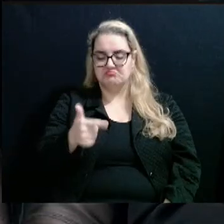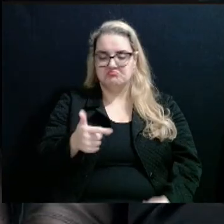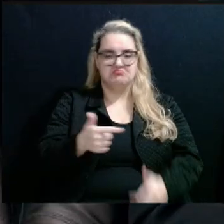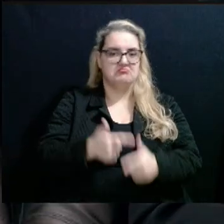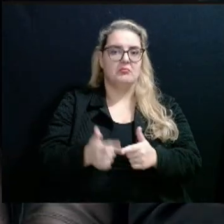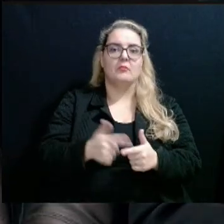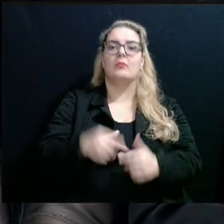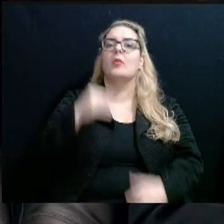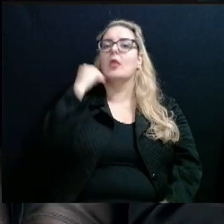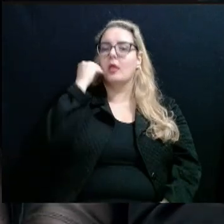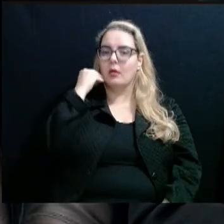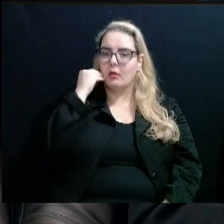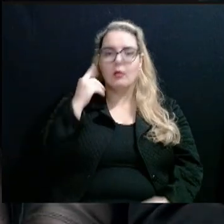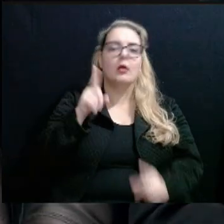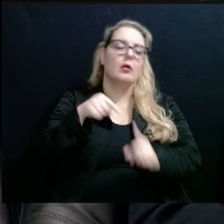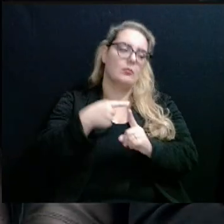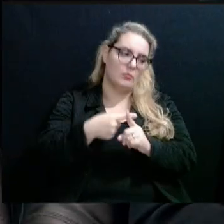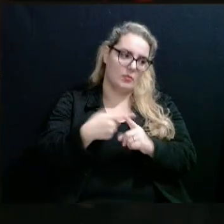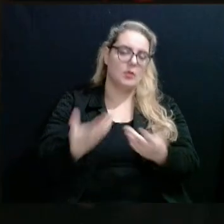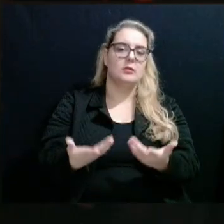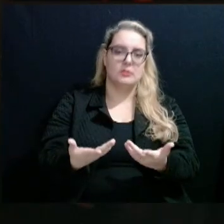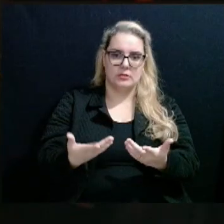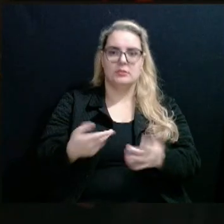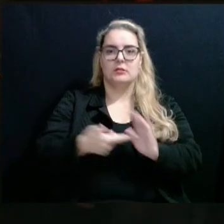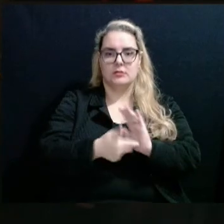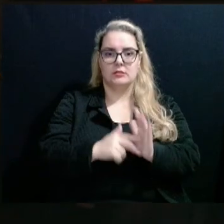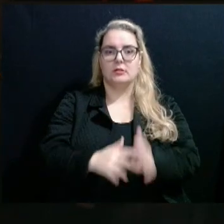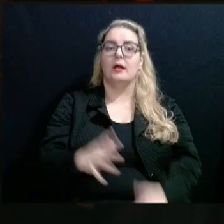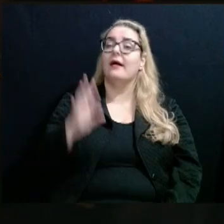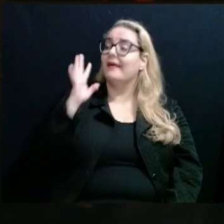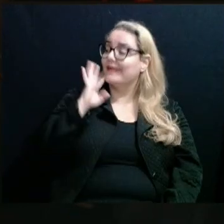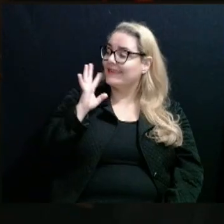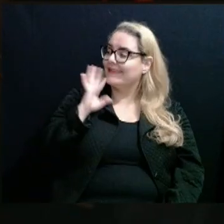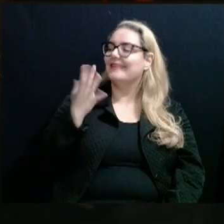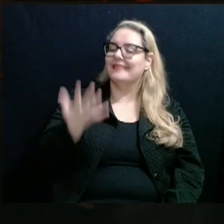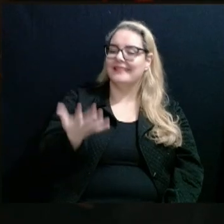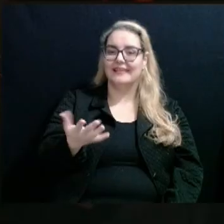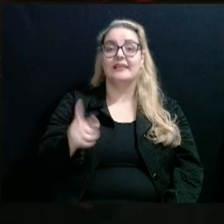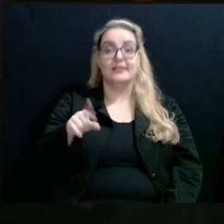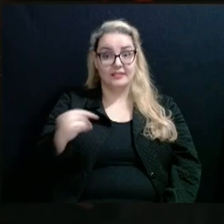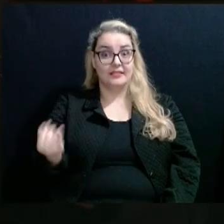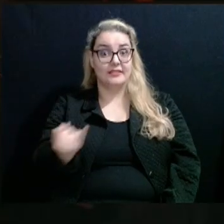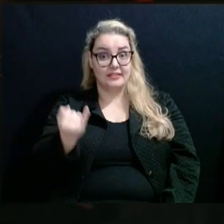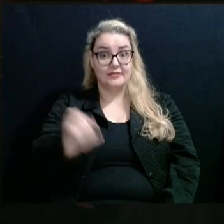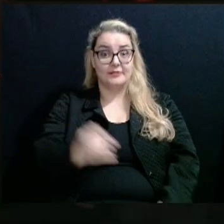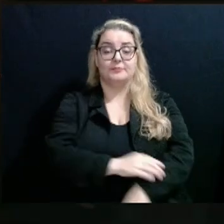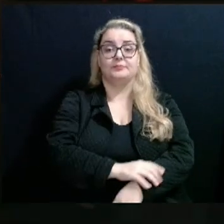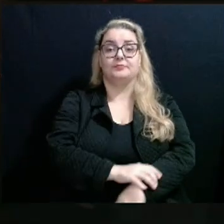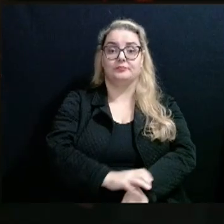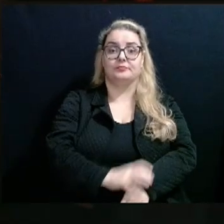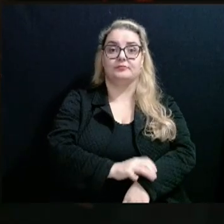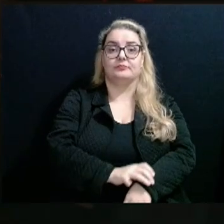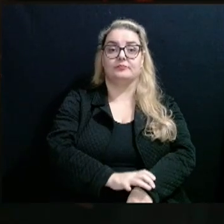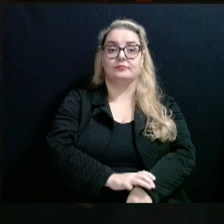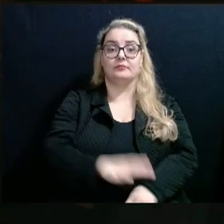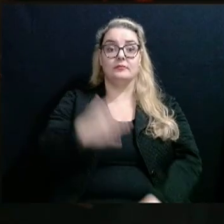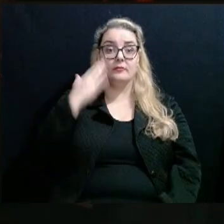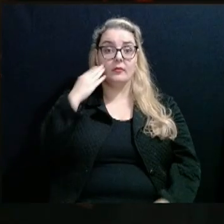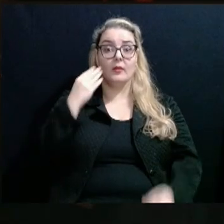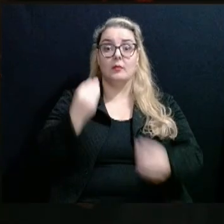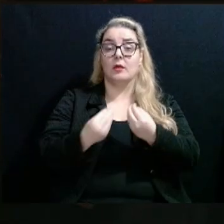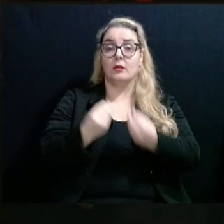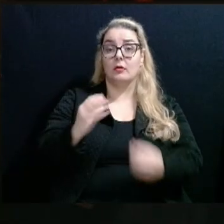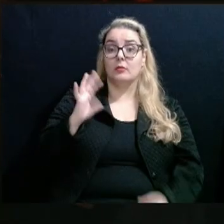muito positiva nesse sentido. Ai, que legal, né? É importante a gente saber como funciona, qual que é o